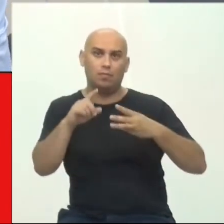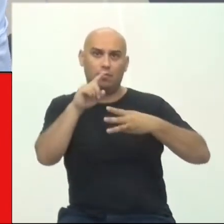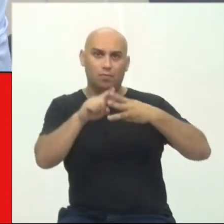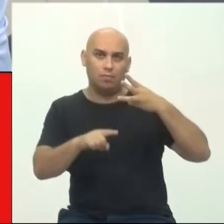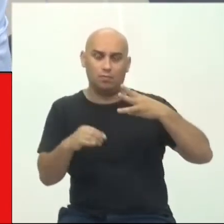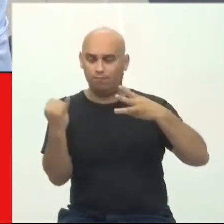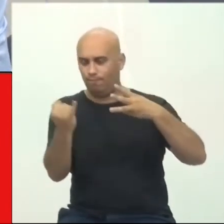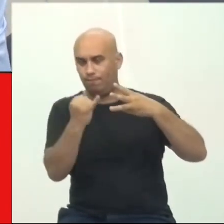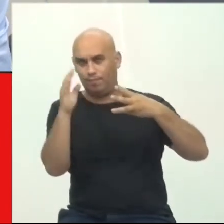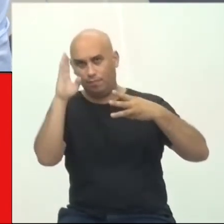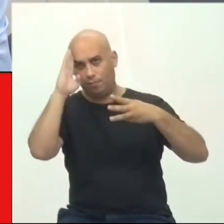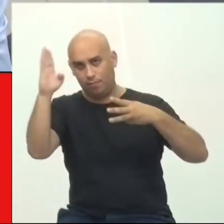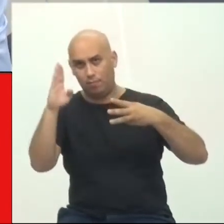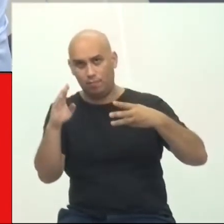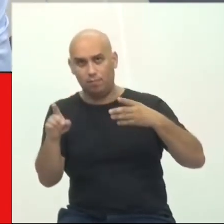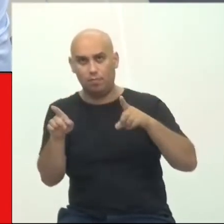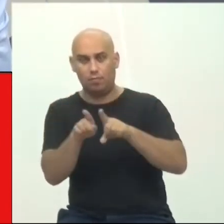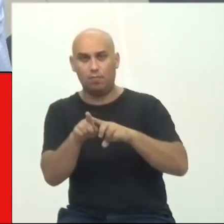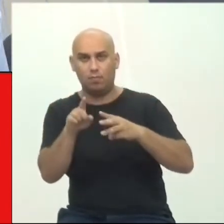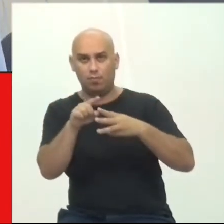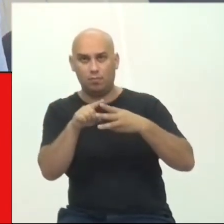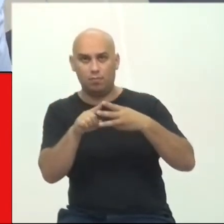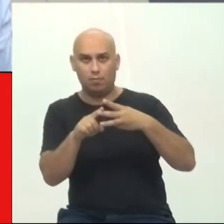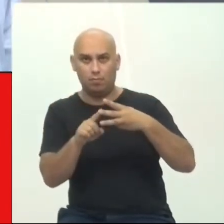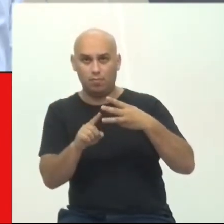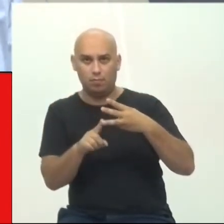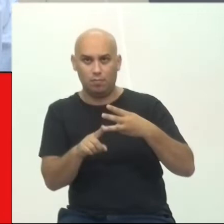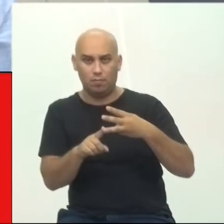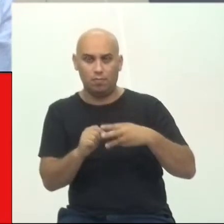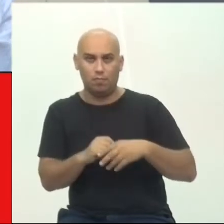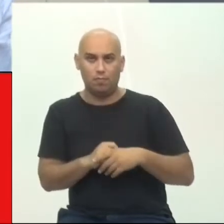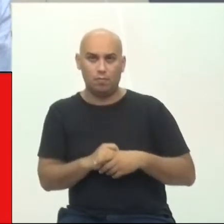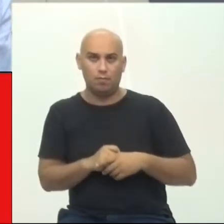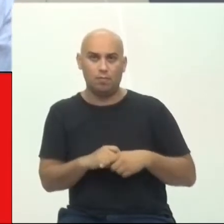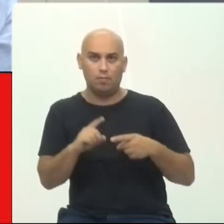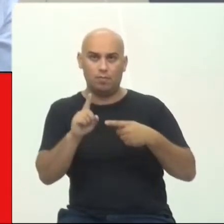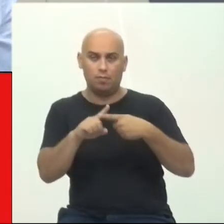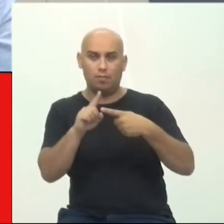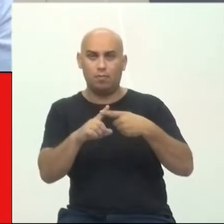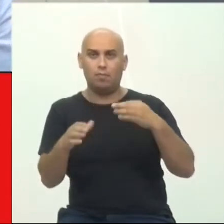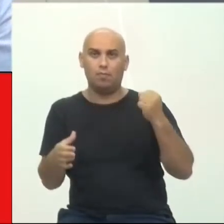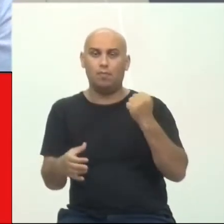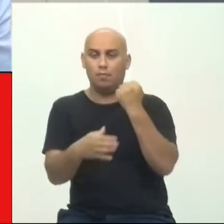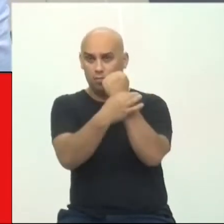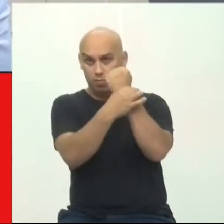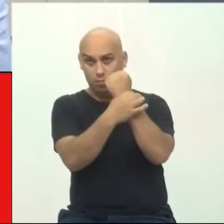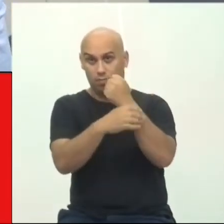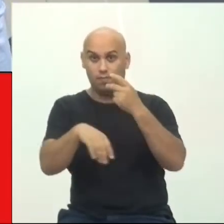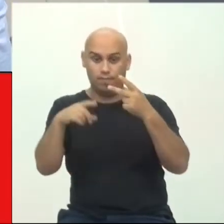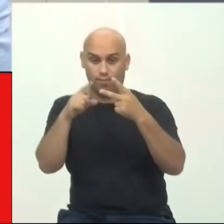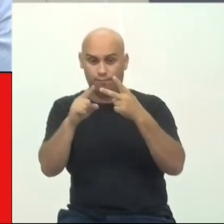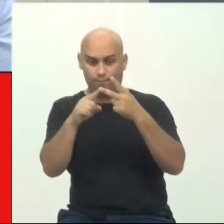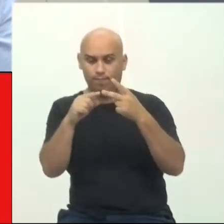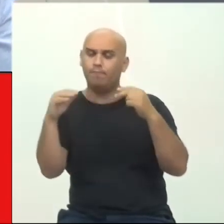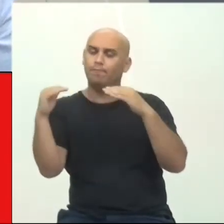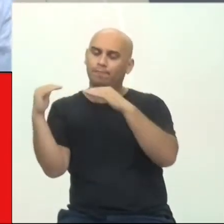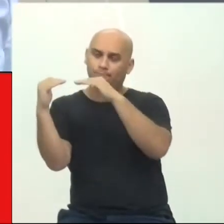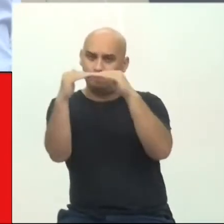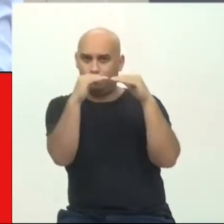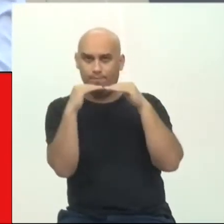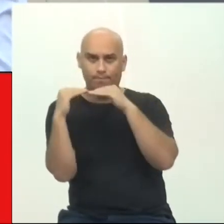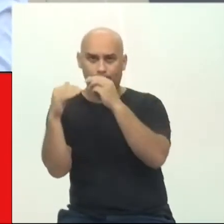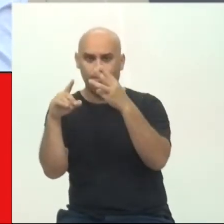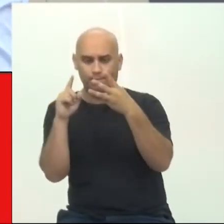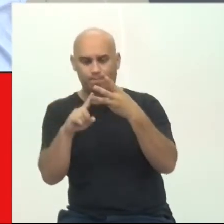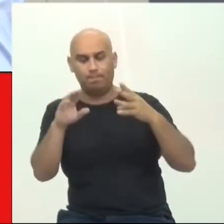atenção. Com base nesses 3 pontos, vocês conseguiram construir isso, que é a segurança, a coerência e o